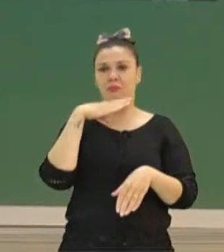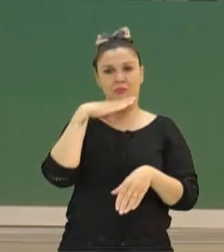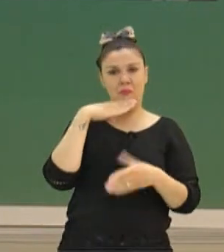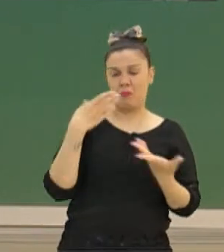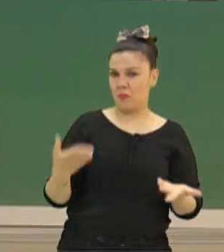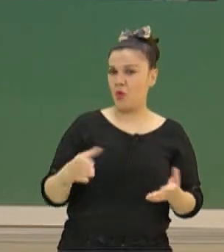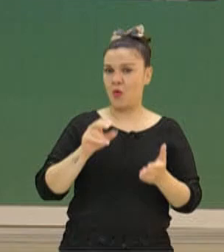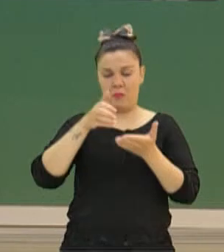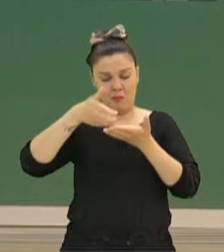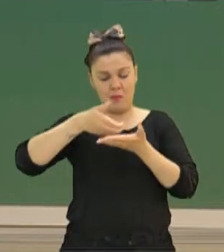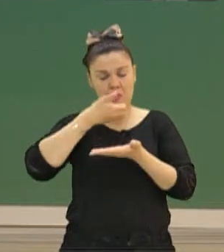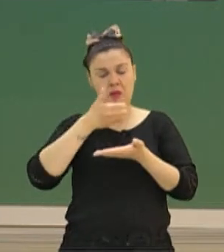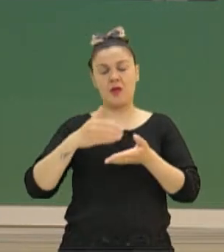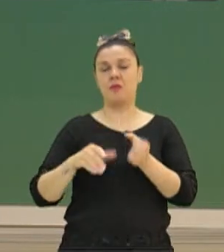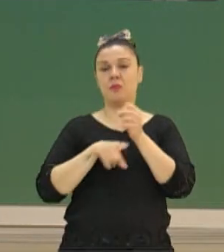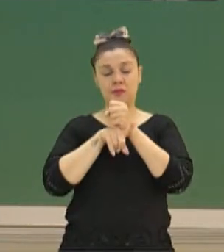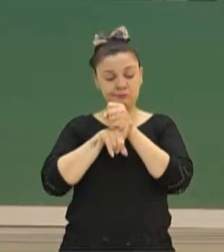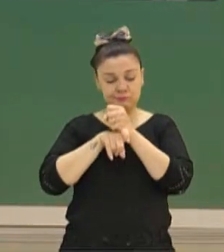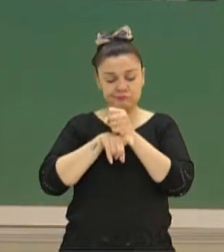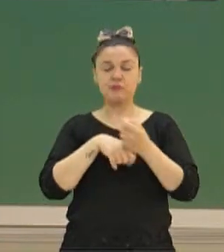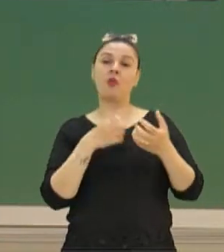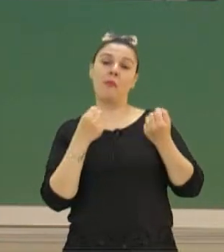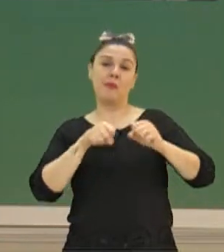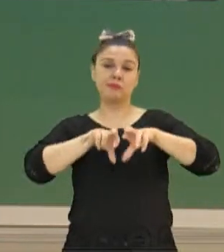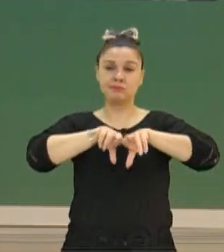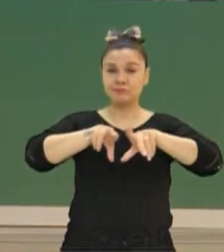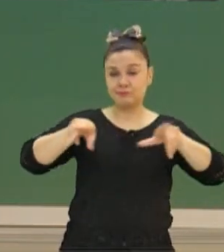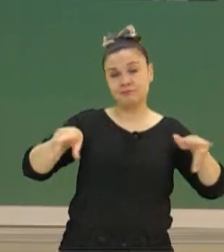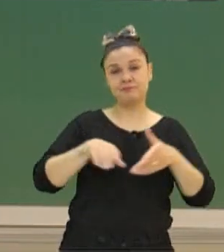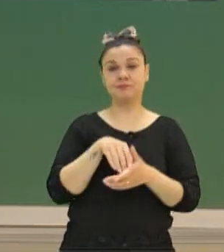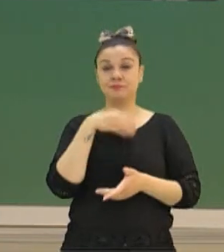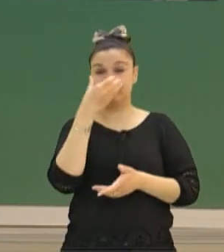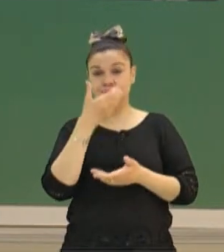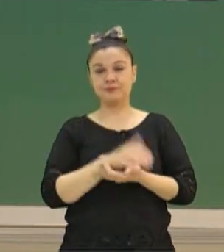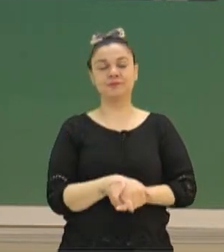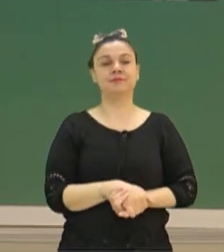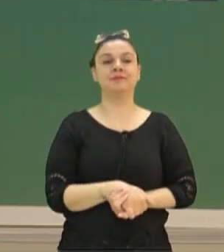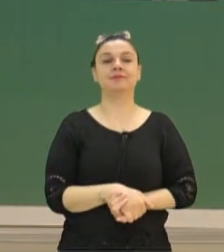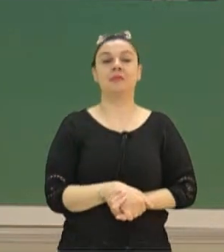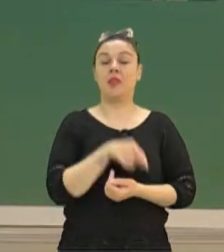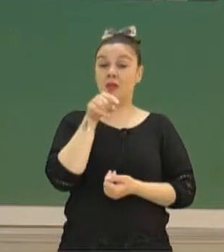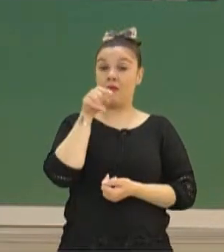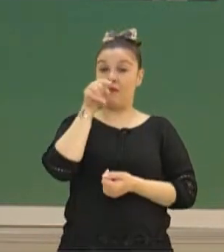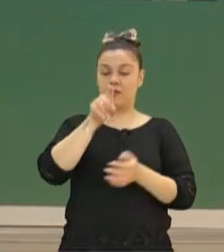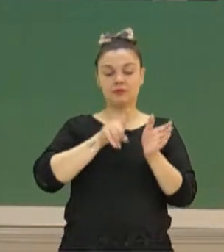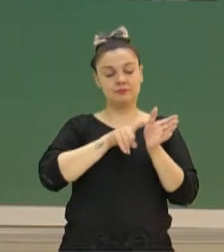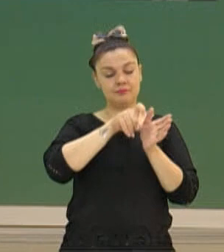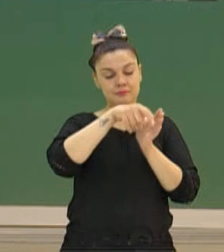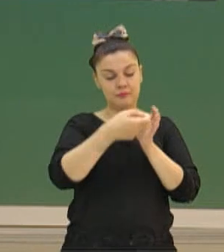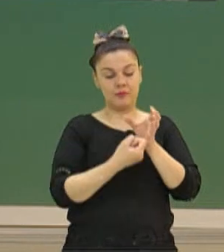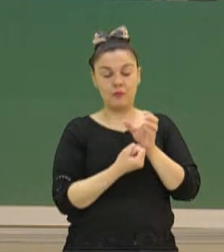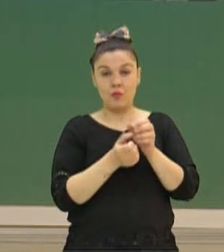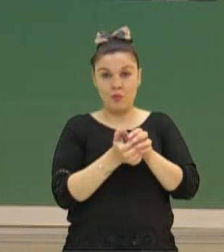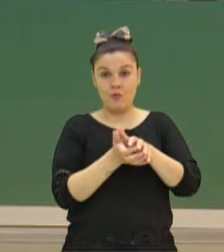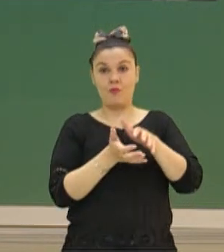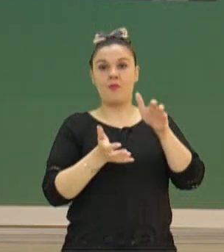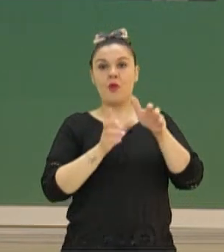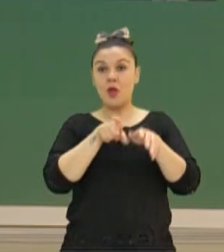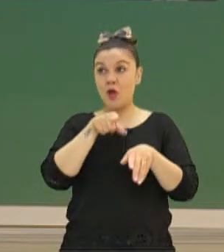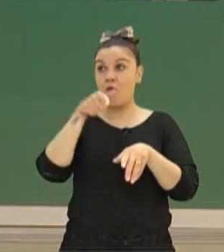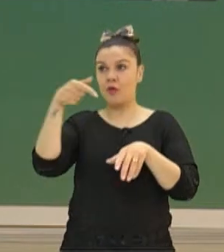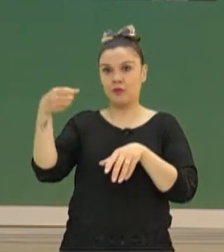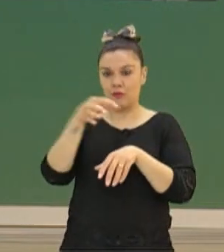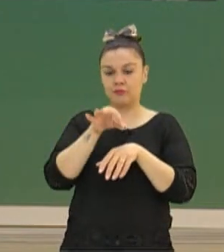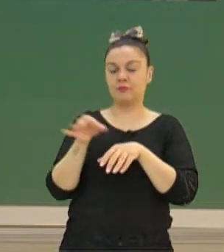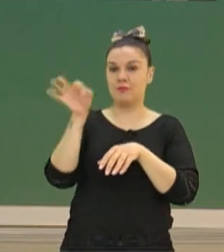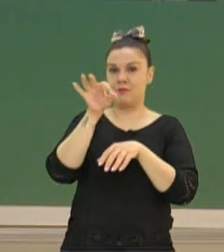uma goiaba, pode ser vários tipos de fruta. E aí, essas larvas vão crescer e virar outras moscas